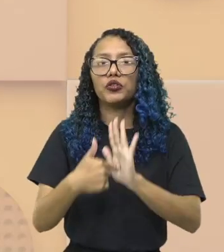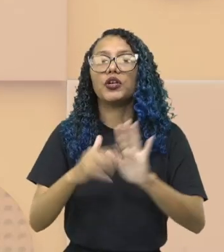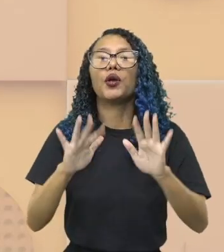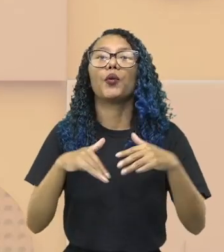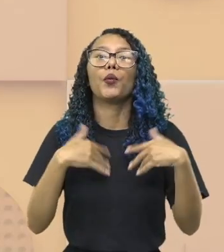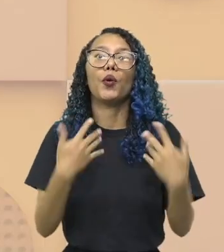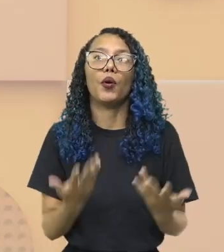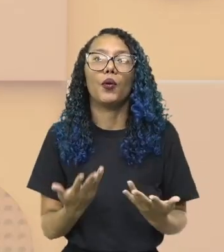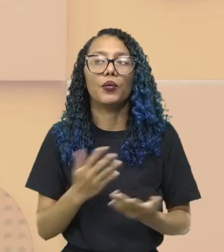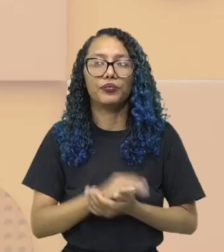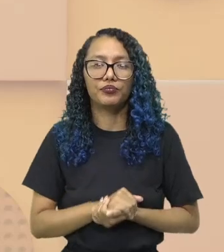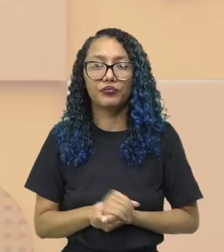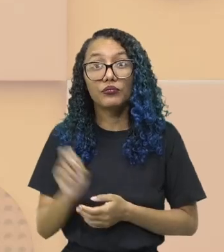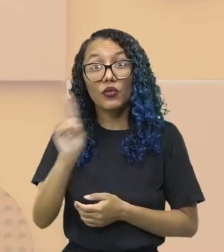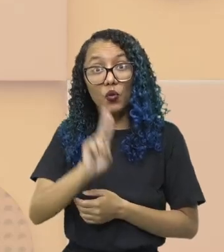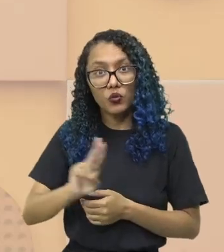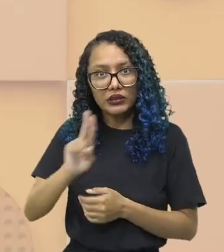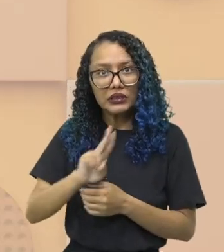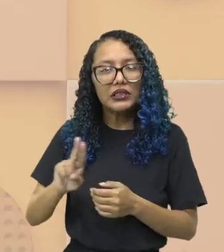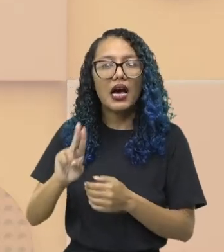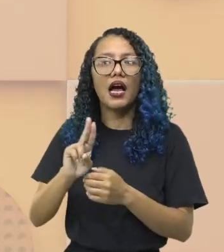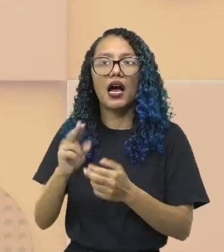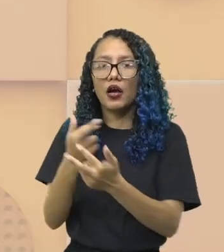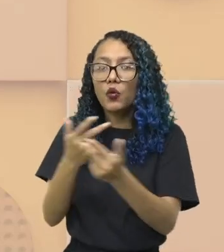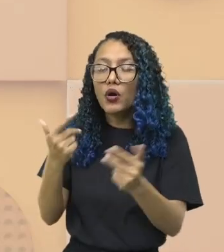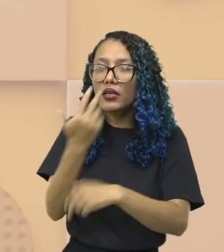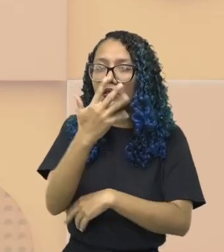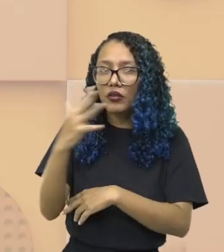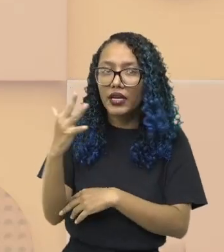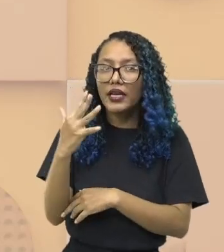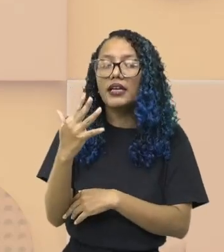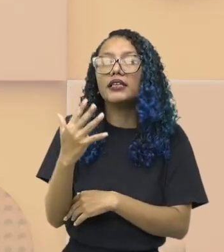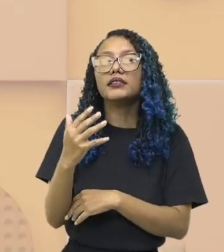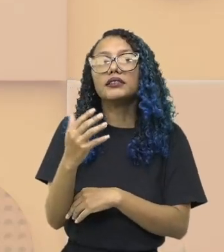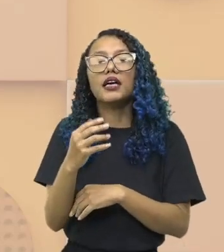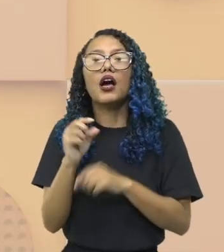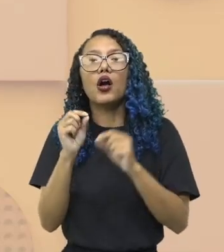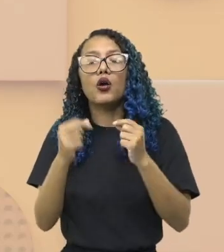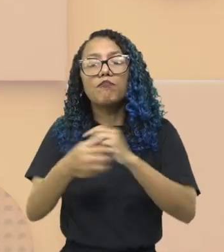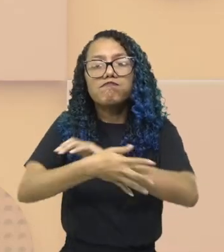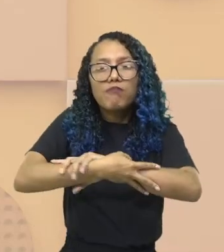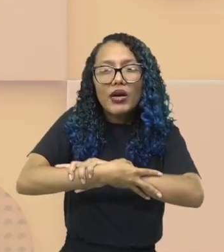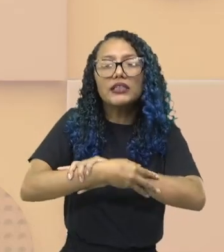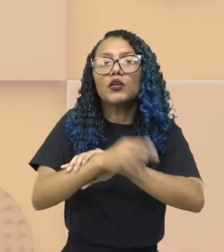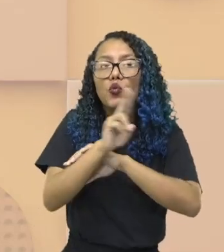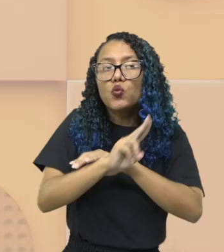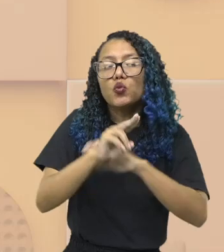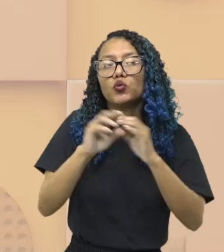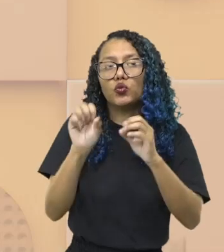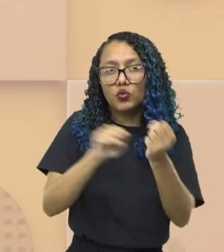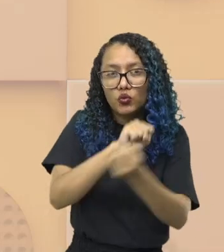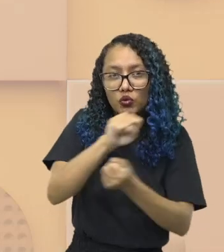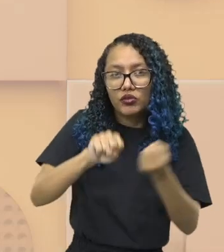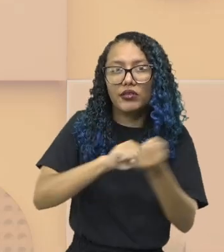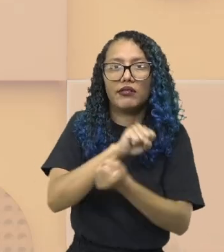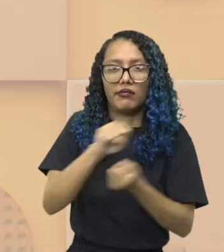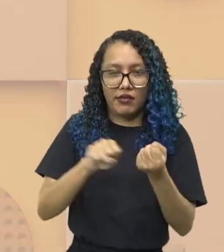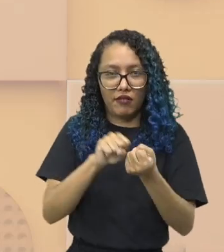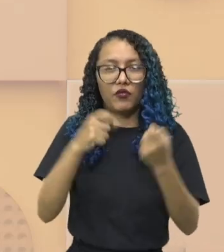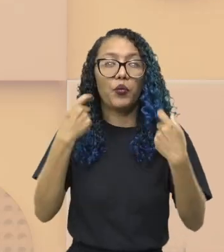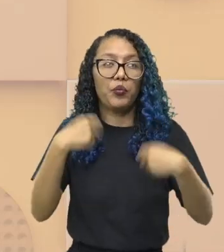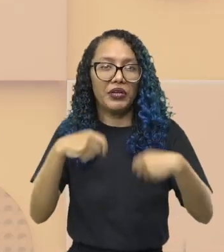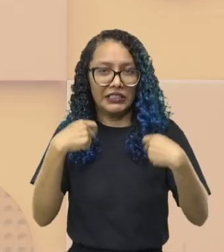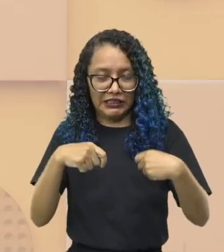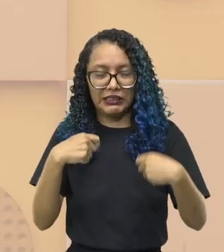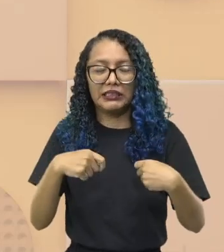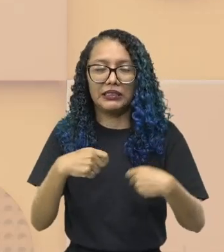aquele determinado recurso da natureza de forma sustentável, aliado ali, fechado, né, com o conceito